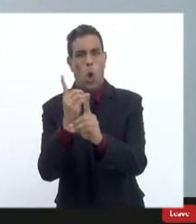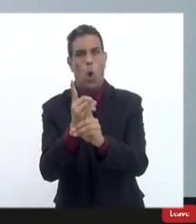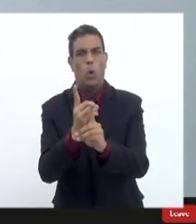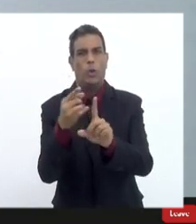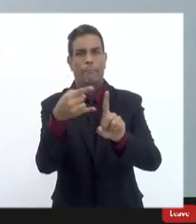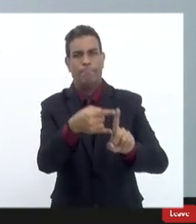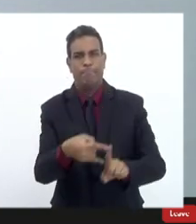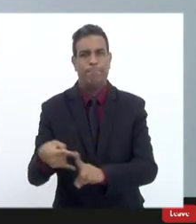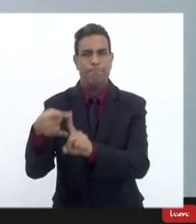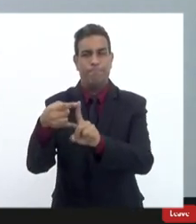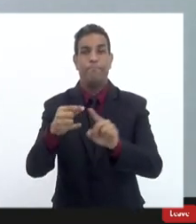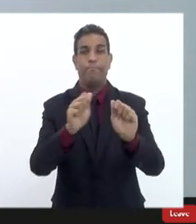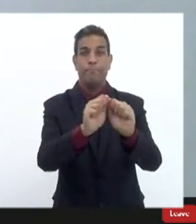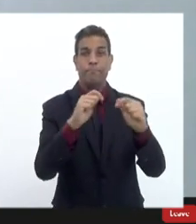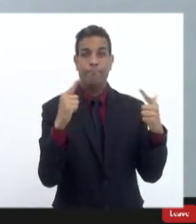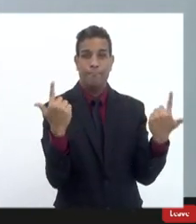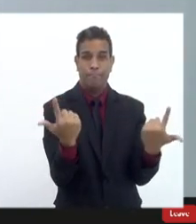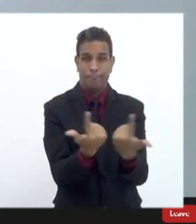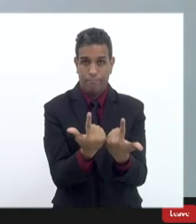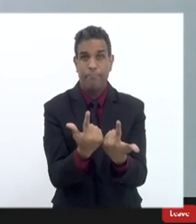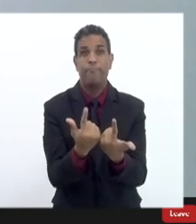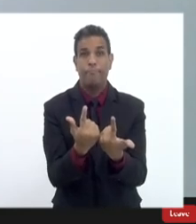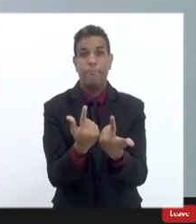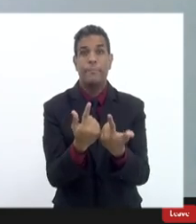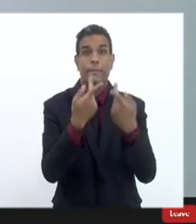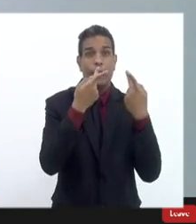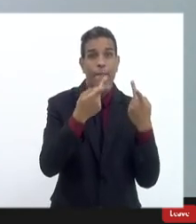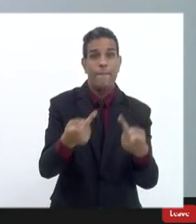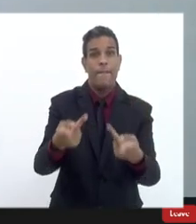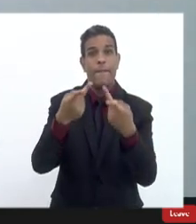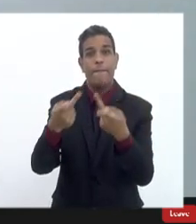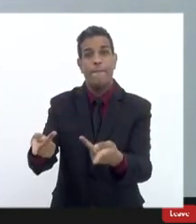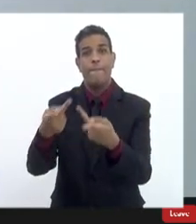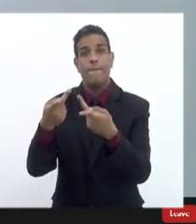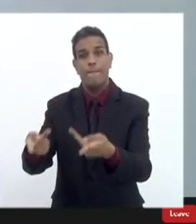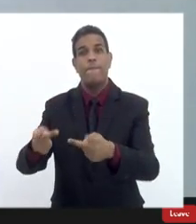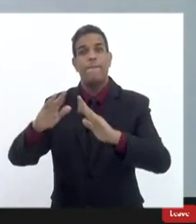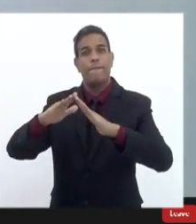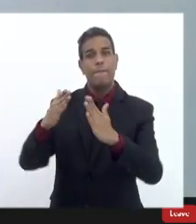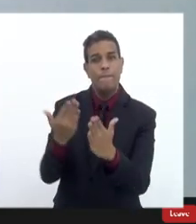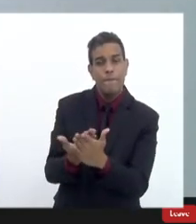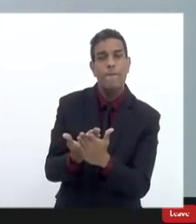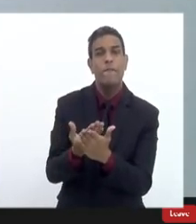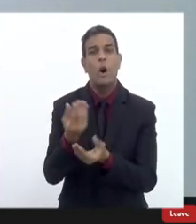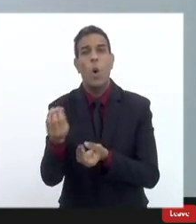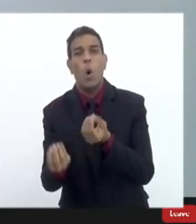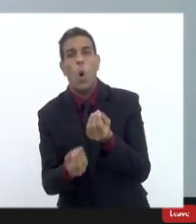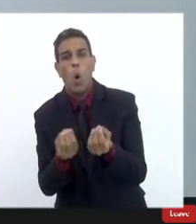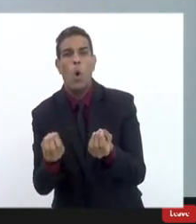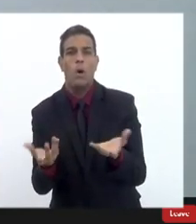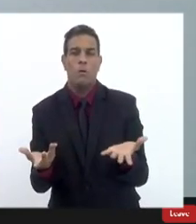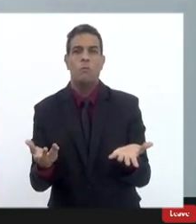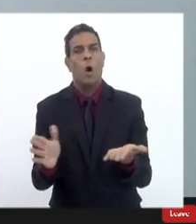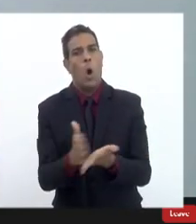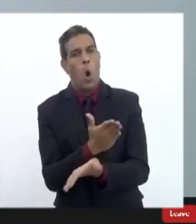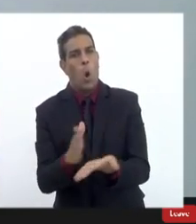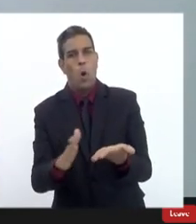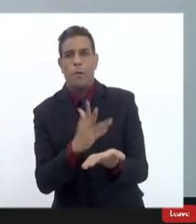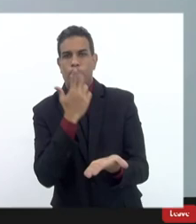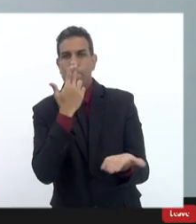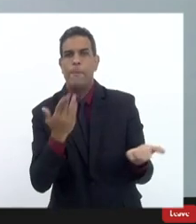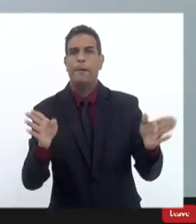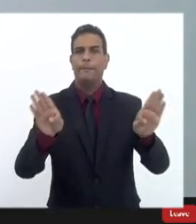mais, a AERJ vem ao longo das semanas também passando em escolas estaduais no Rio de Janeiro, sendo impedido em algumas, infelizmente. Inclusive,